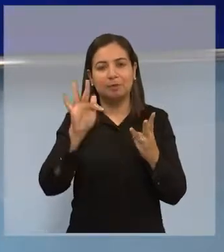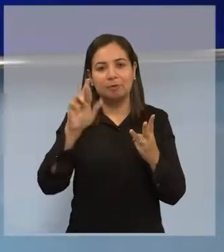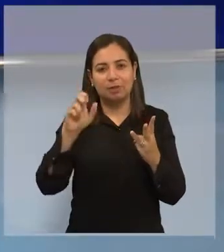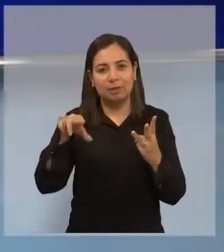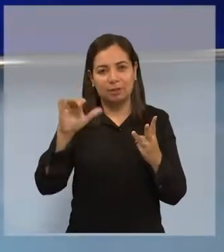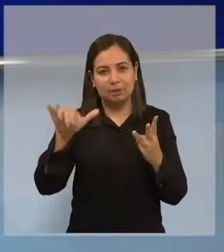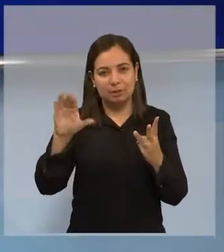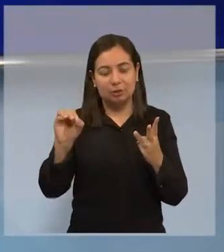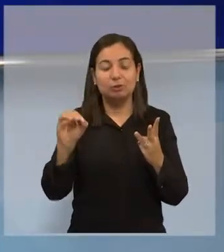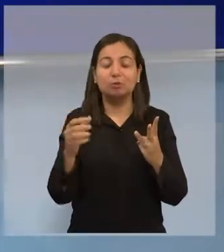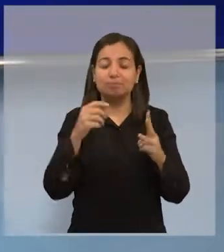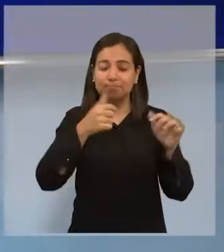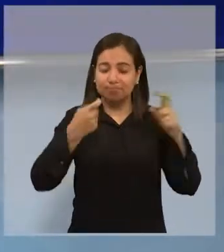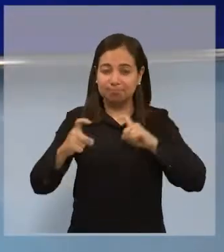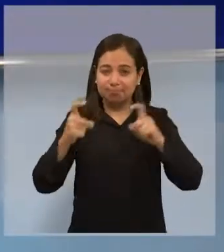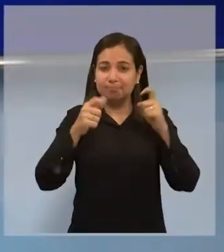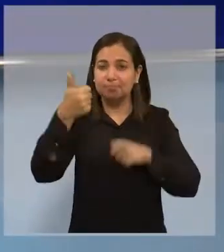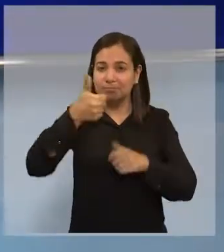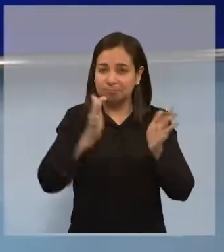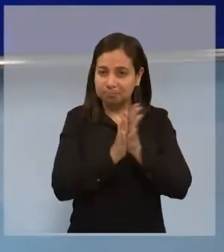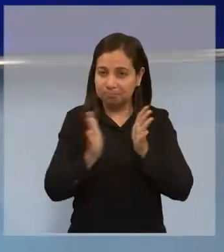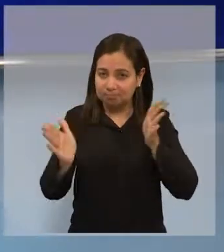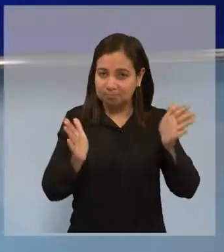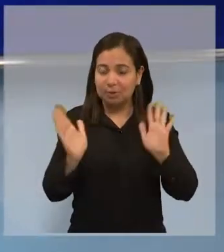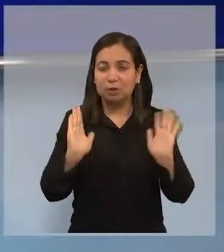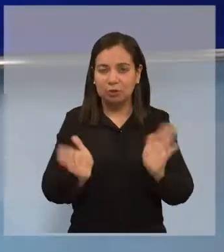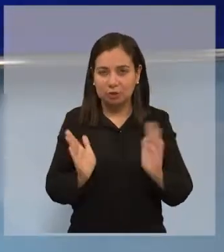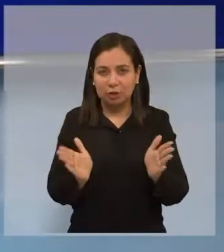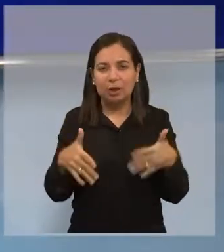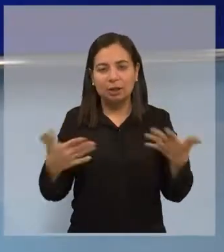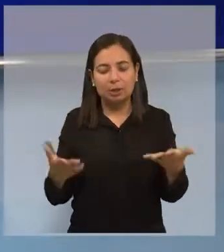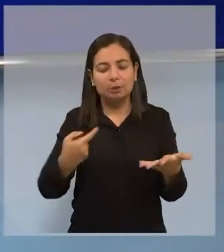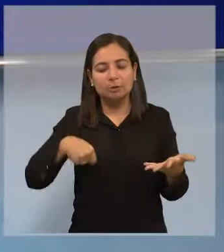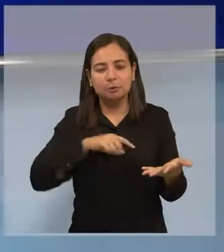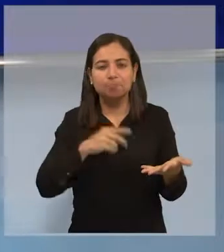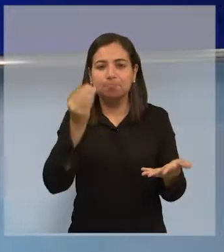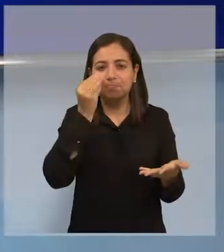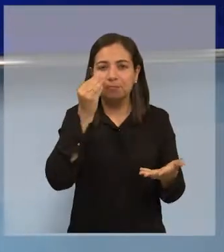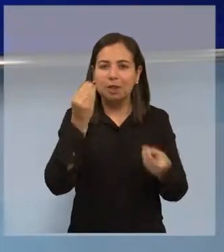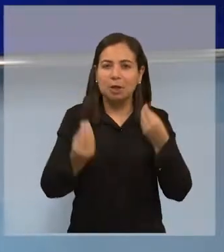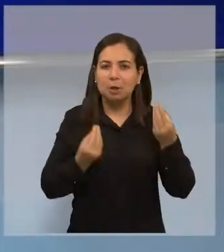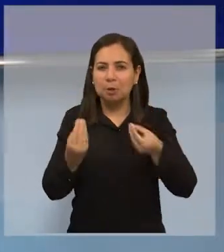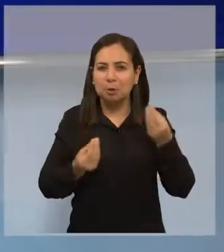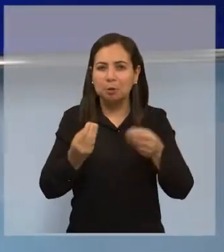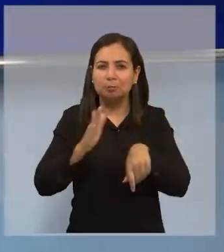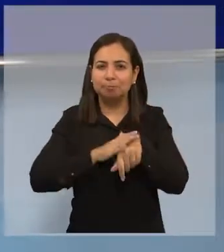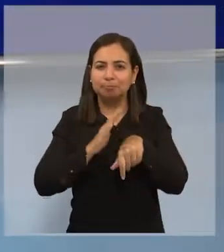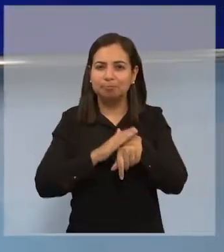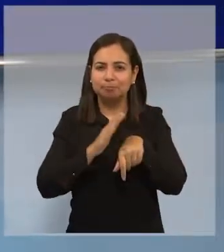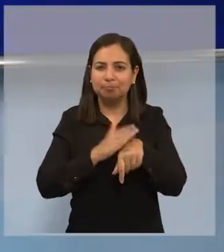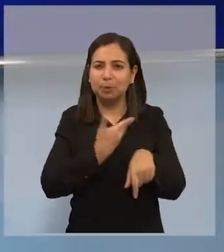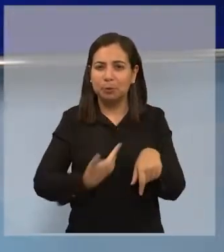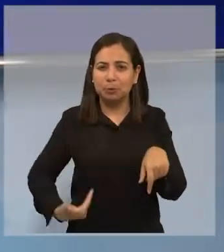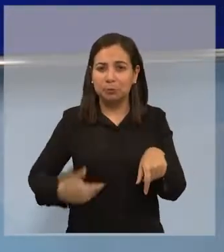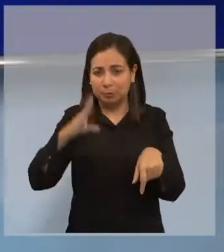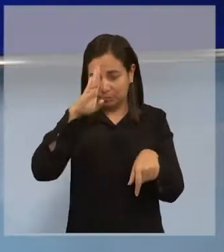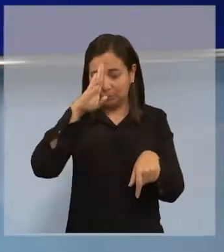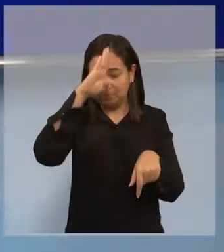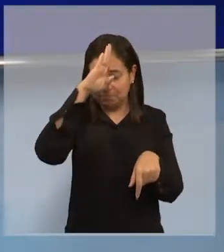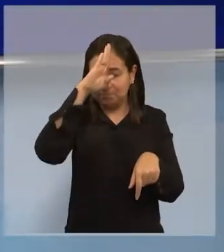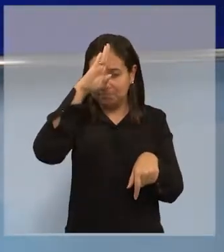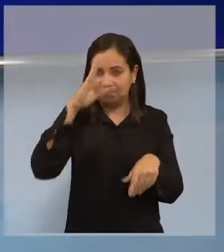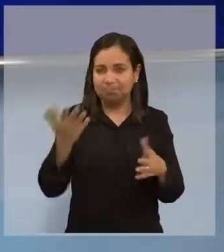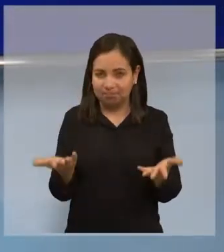primeiro bloco e vamos sequenciá-lo essas idas e vindas do governo do presidente Bolsonaro